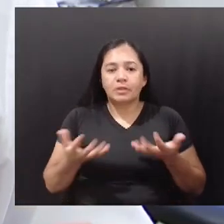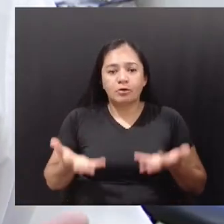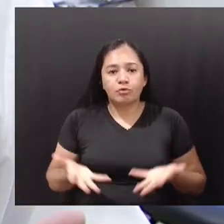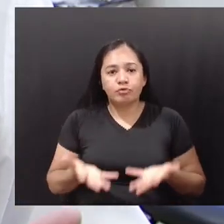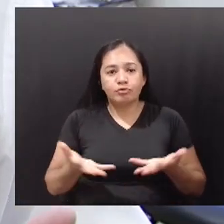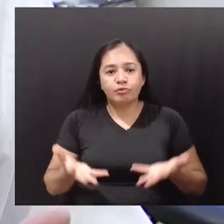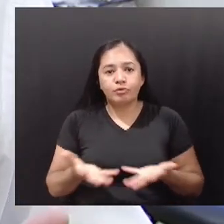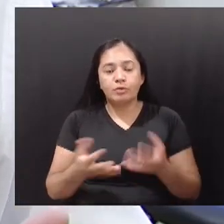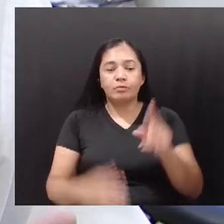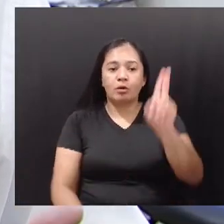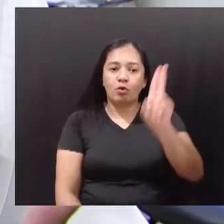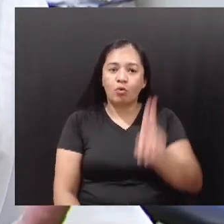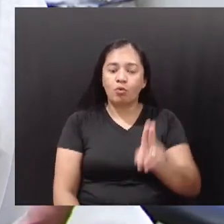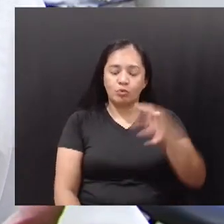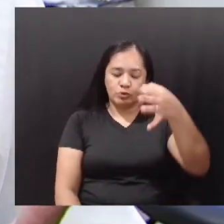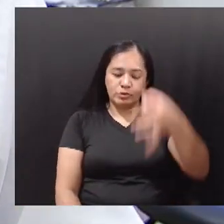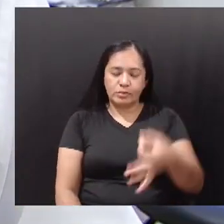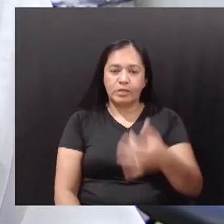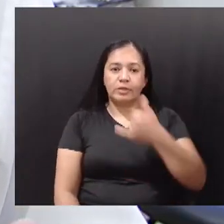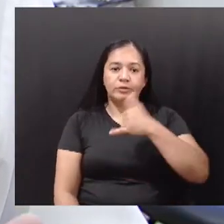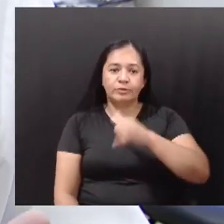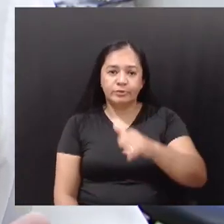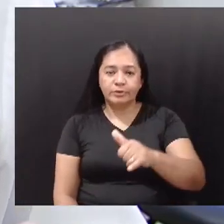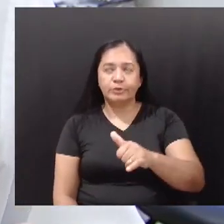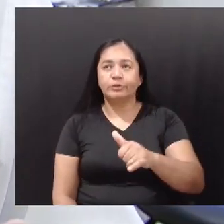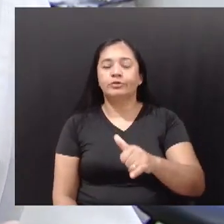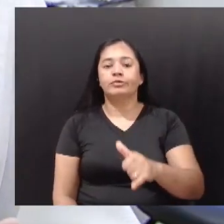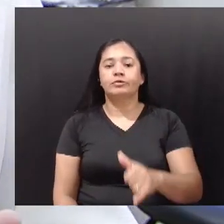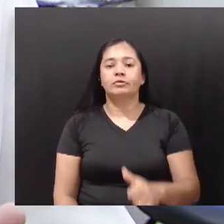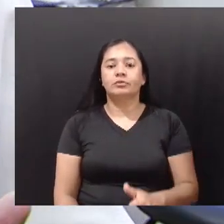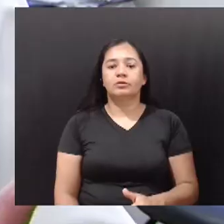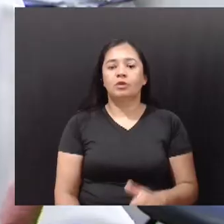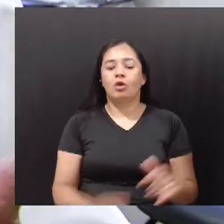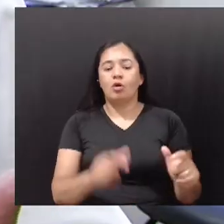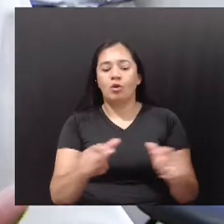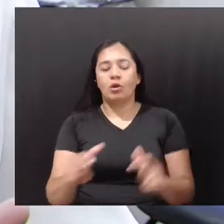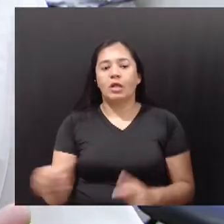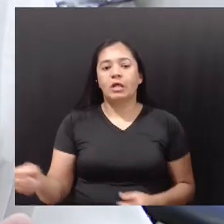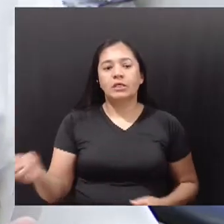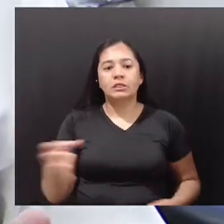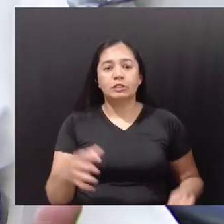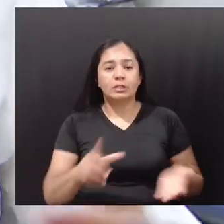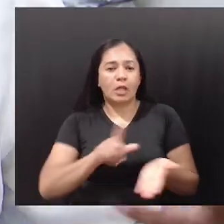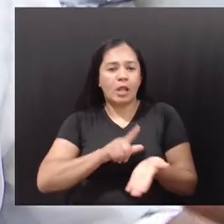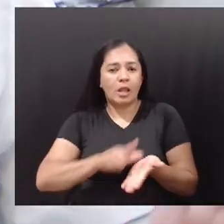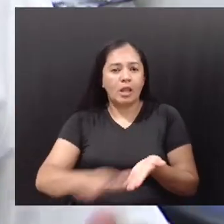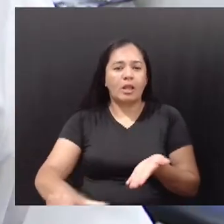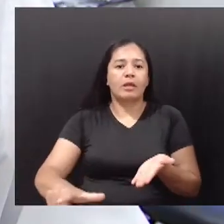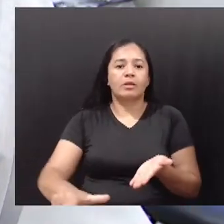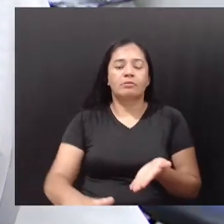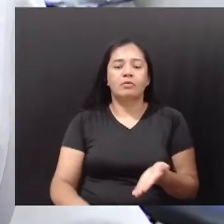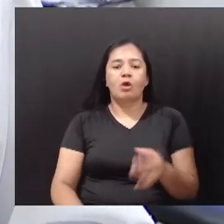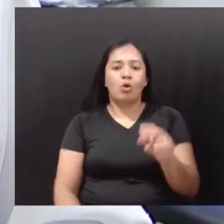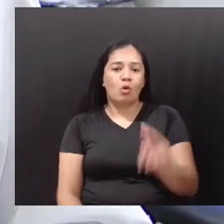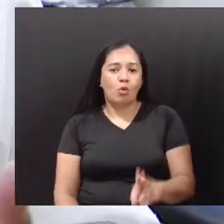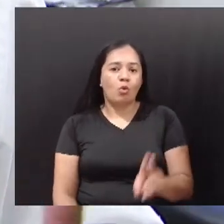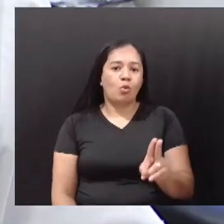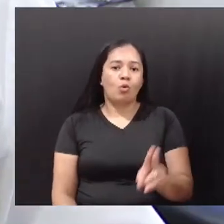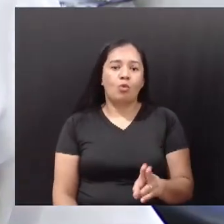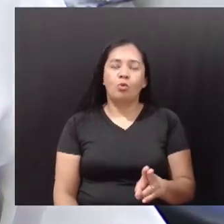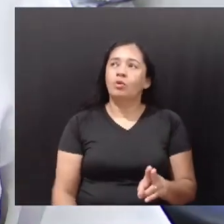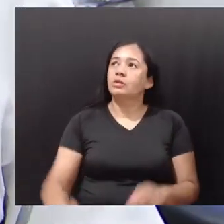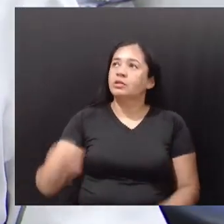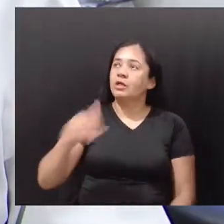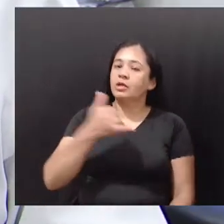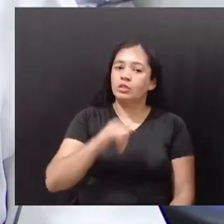de energia elétrica no município, fontes renováveis de energia, ampliar a utilização de energia solar e